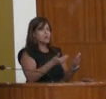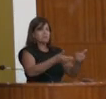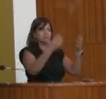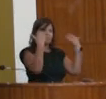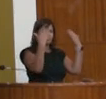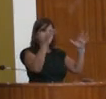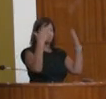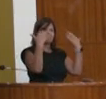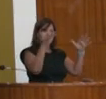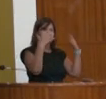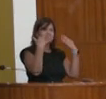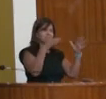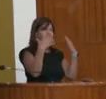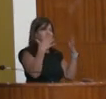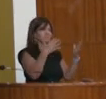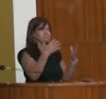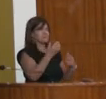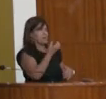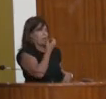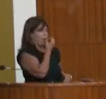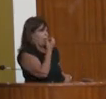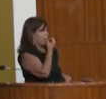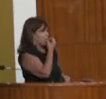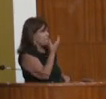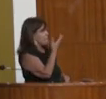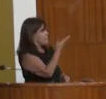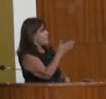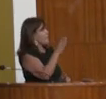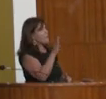aqui. Parecia até o Bonner.